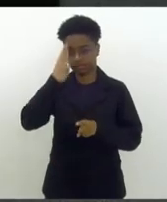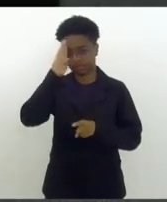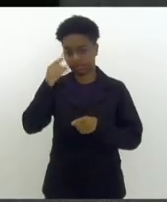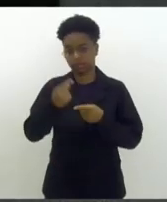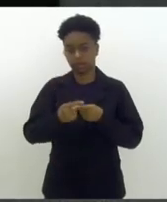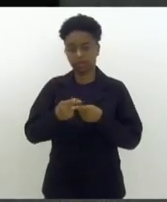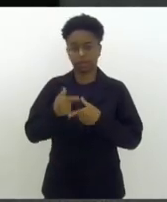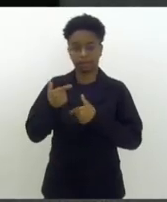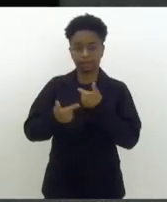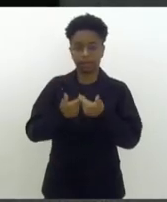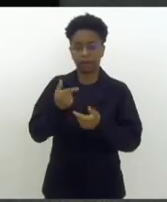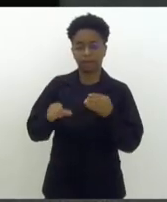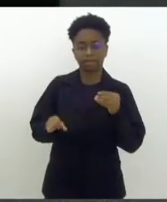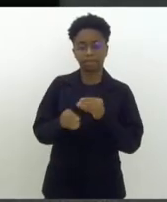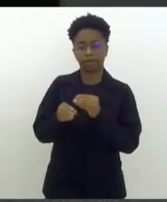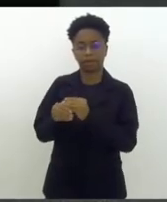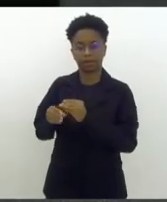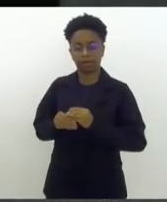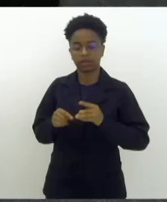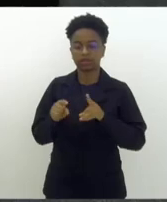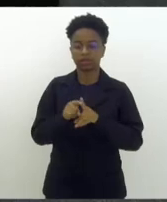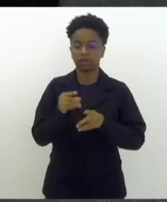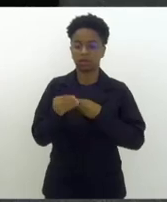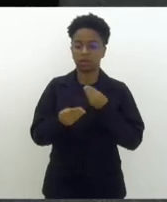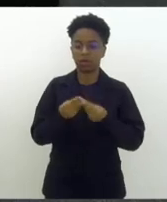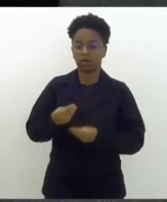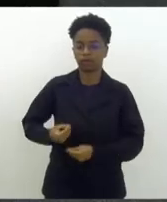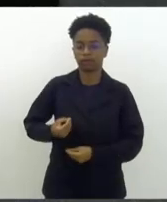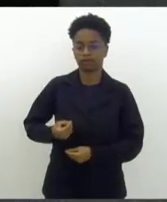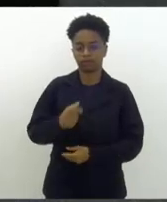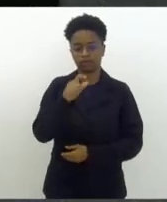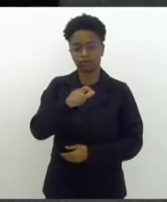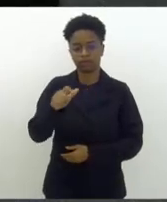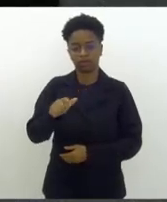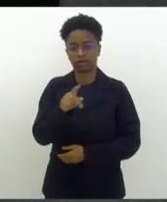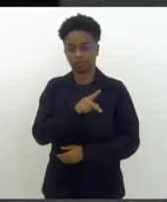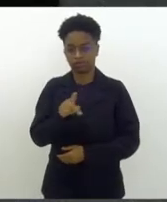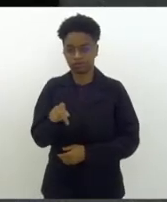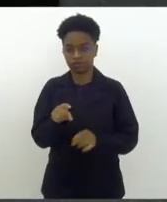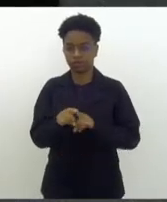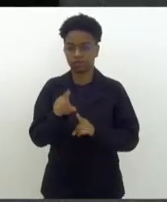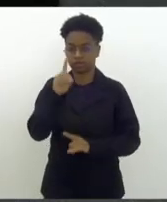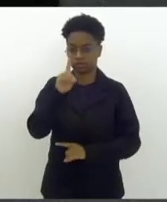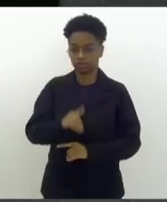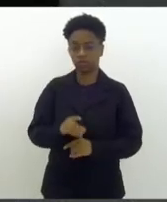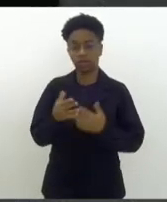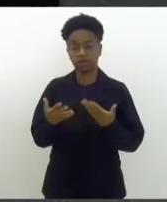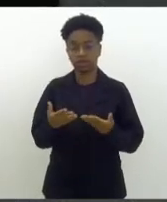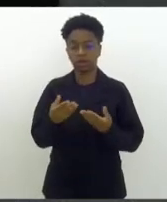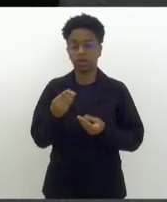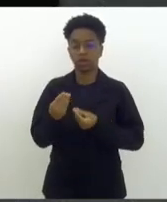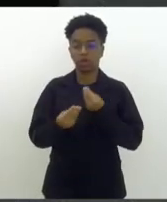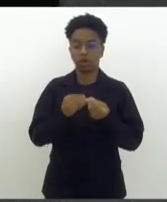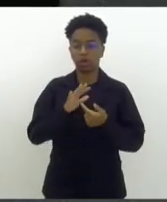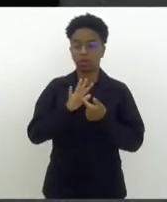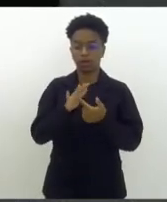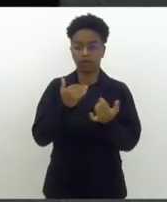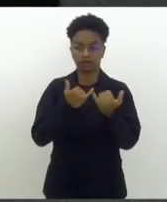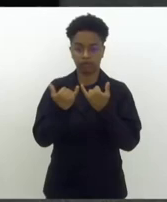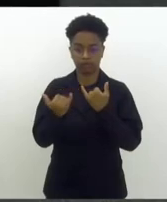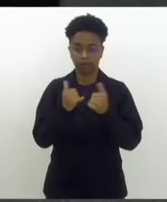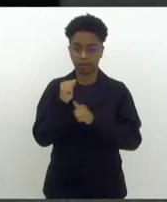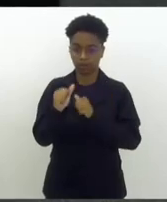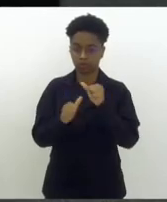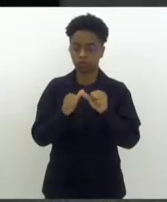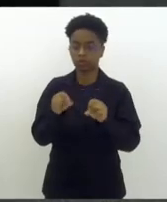de atribuições e condições de trabalho de diretores e professores da rede estadual então o sistema de prestação de contas mudou